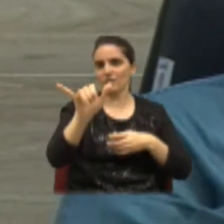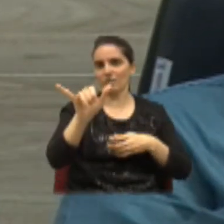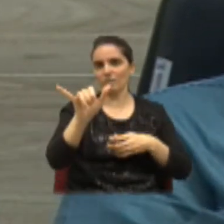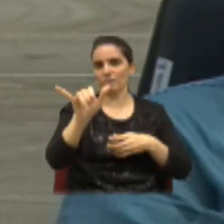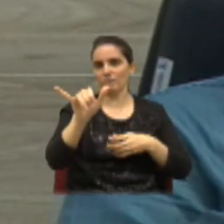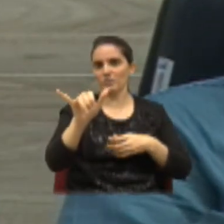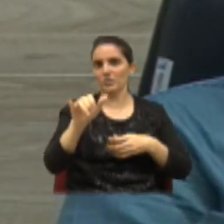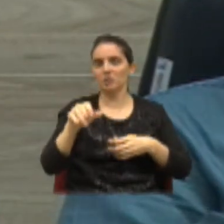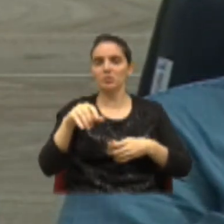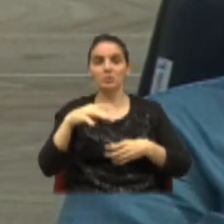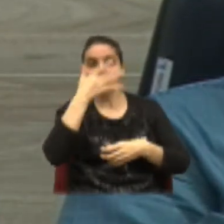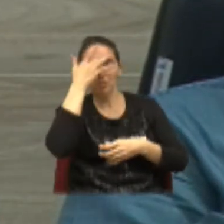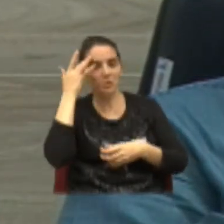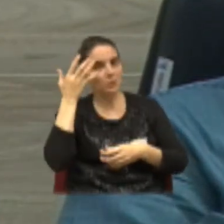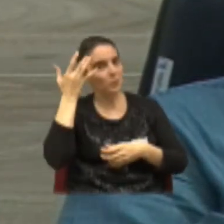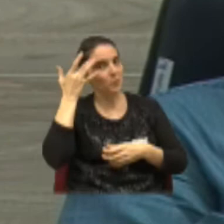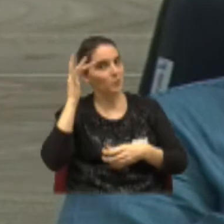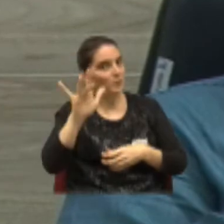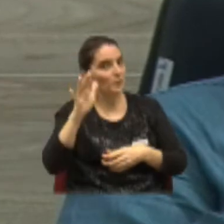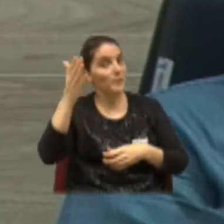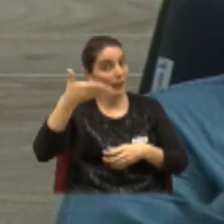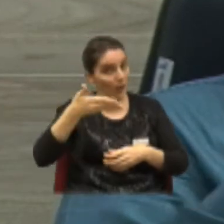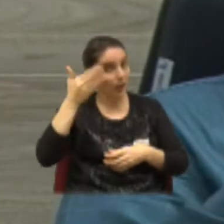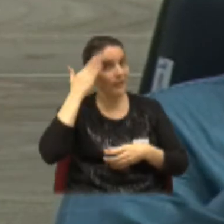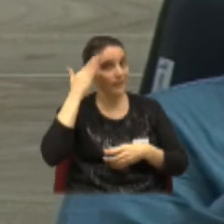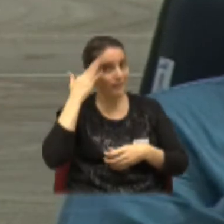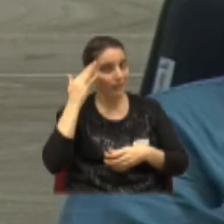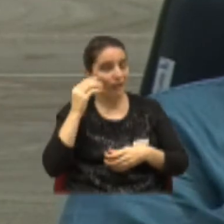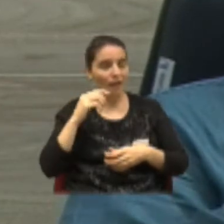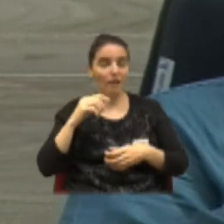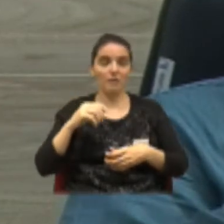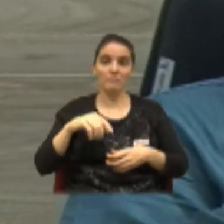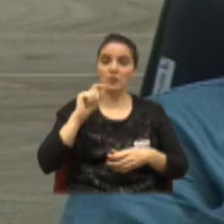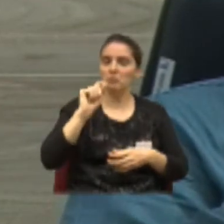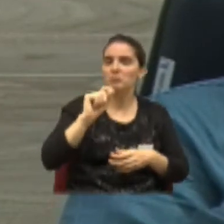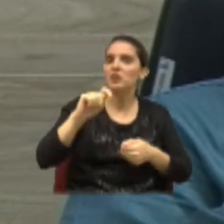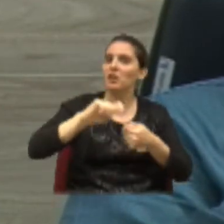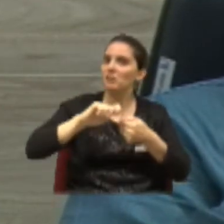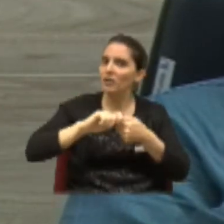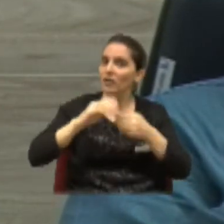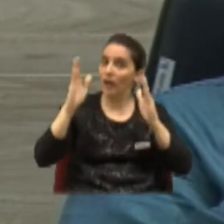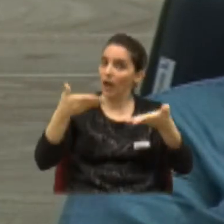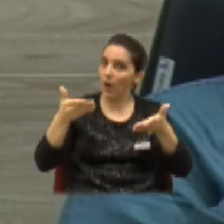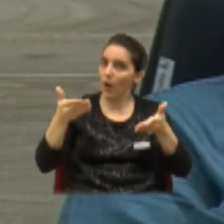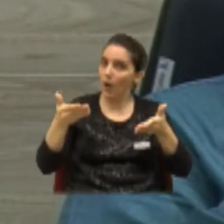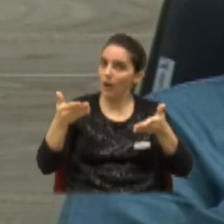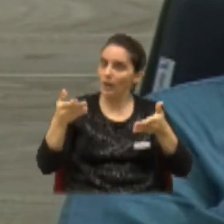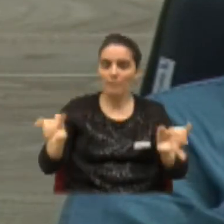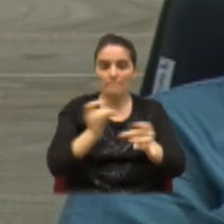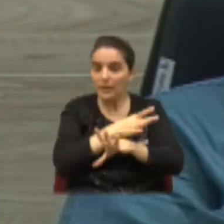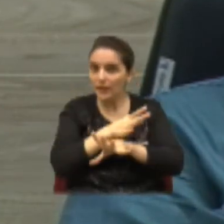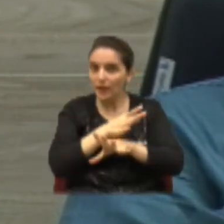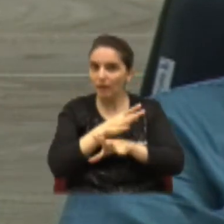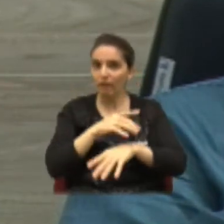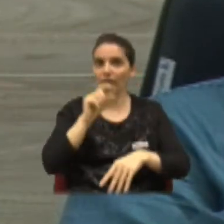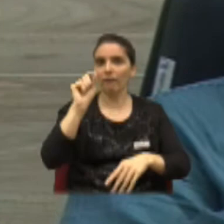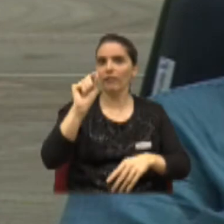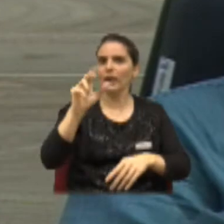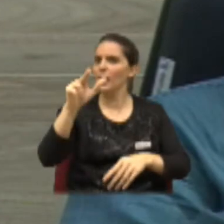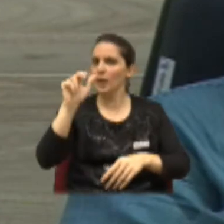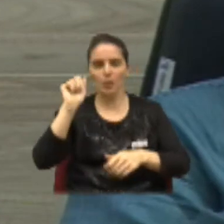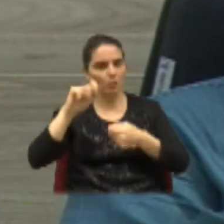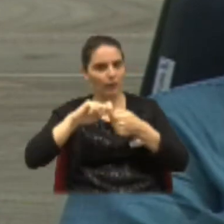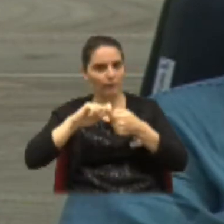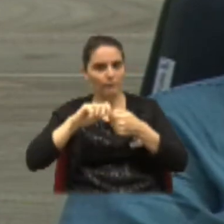ficar sabendo, quem fazia, parar de fazer, quem nunca fez, que nunca venha a fazer. Então, fica